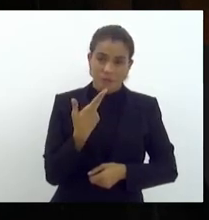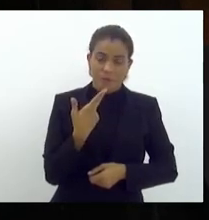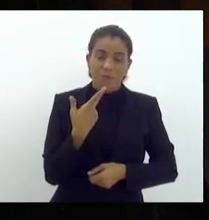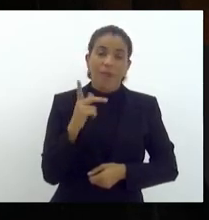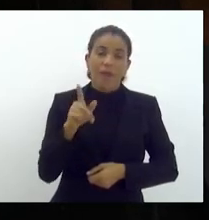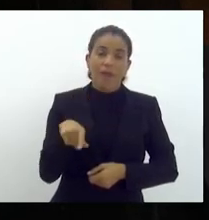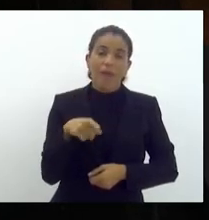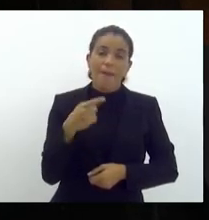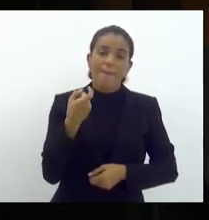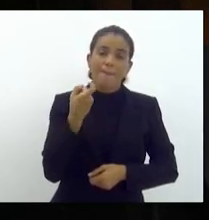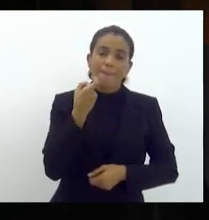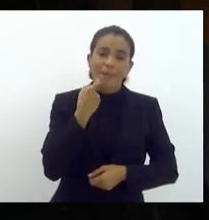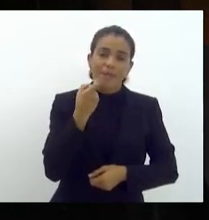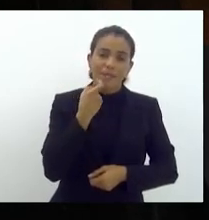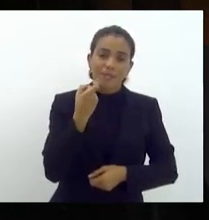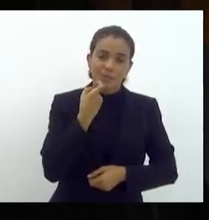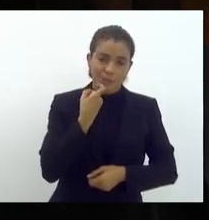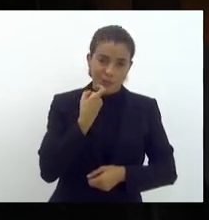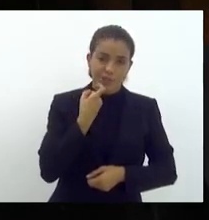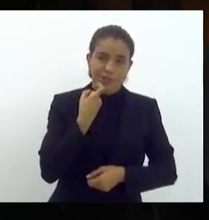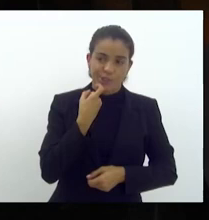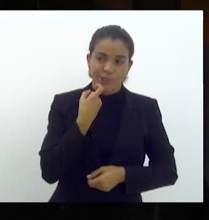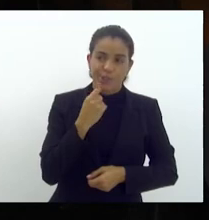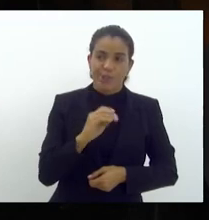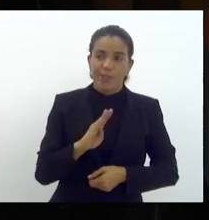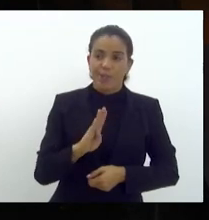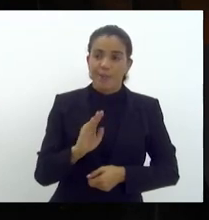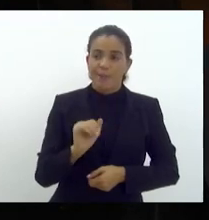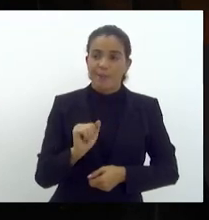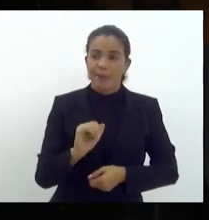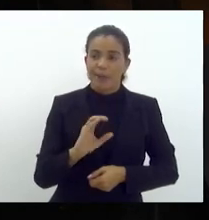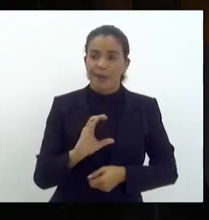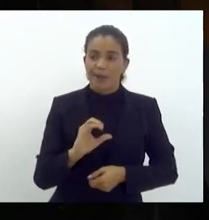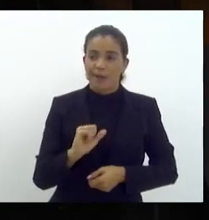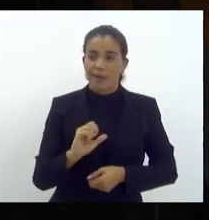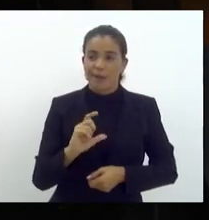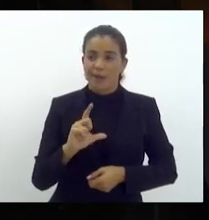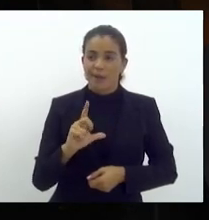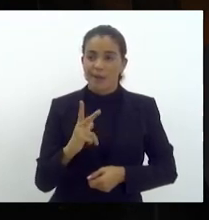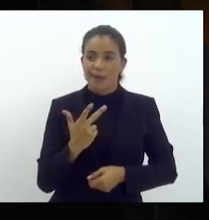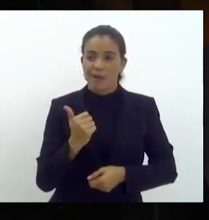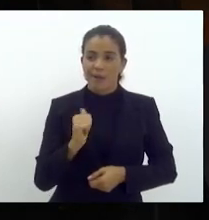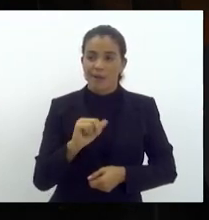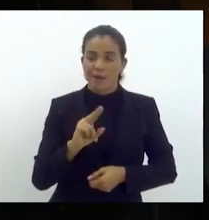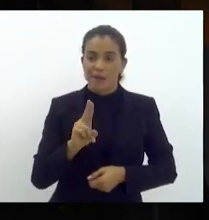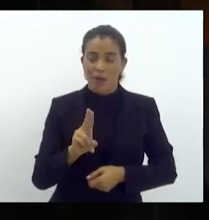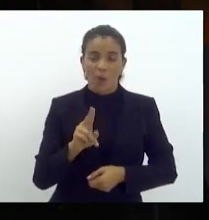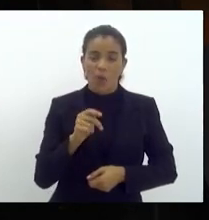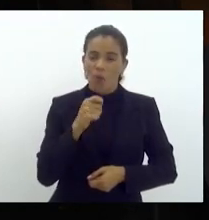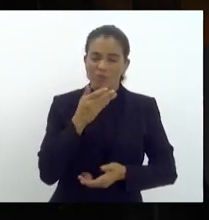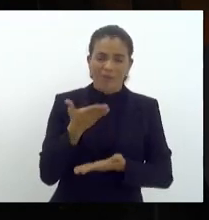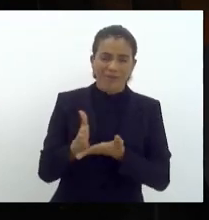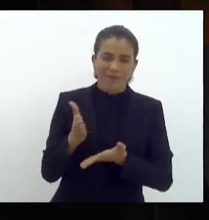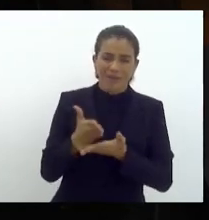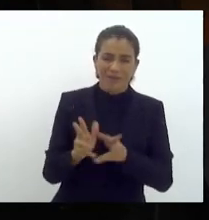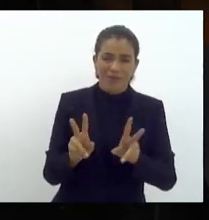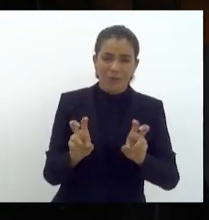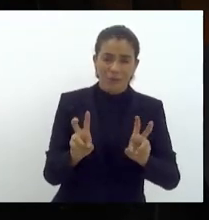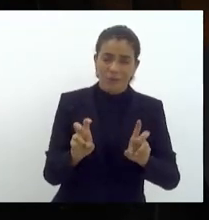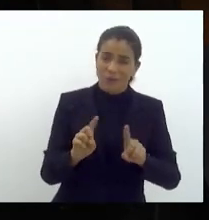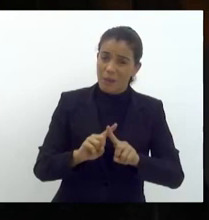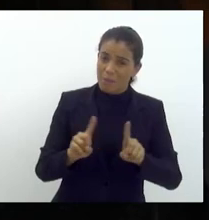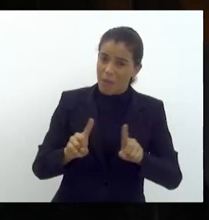bacalhau Isto é um destaque que não tem a ver com o tema Mas pode